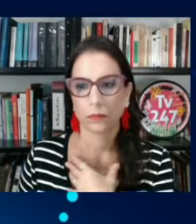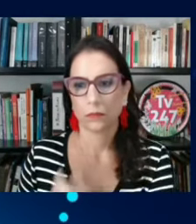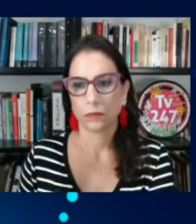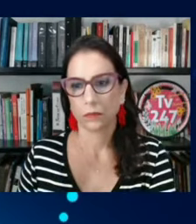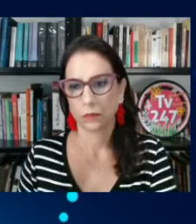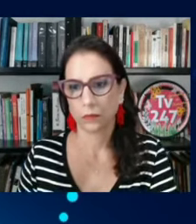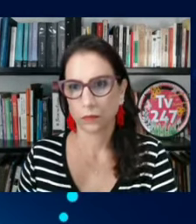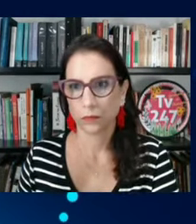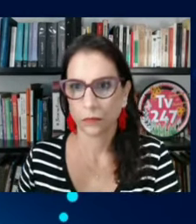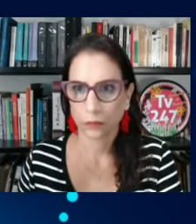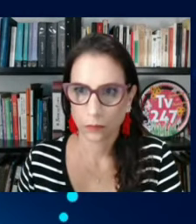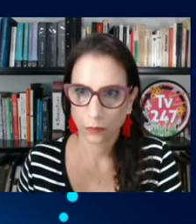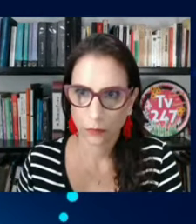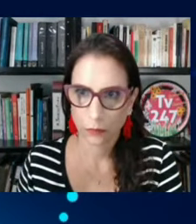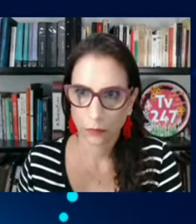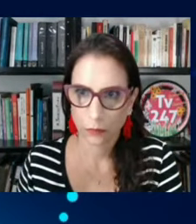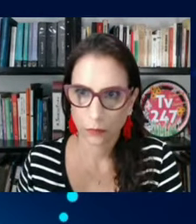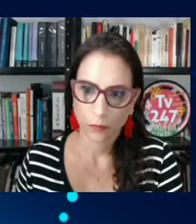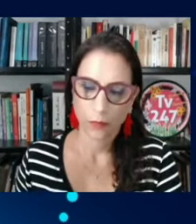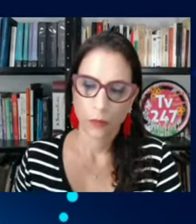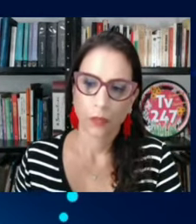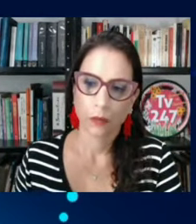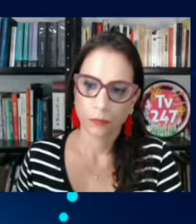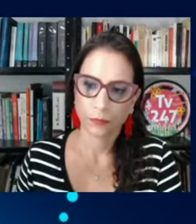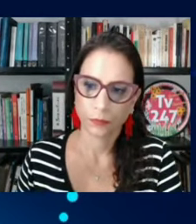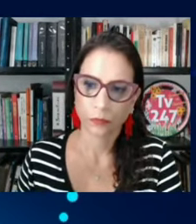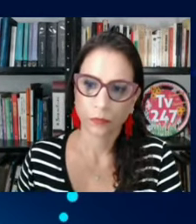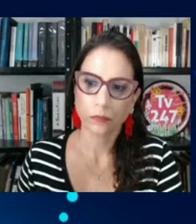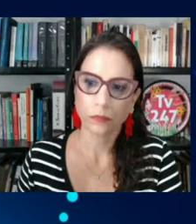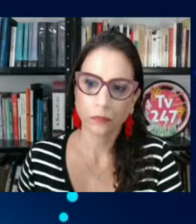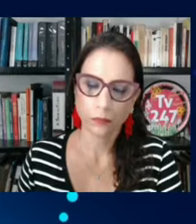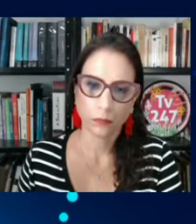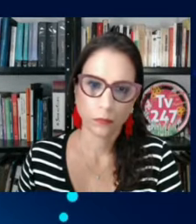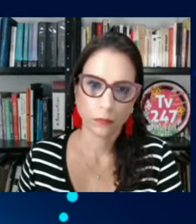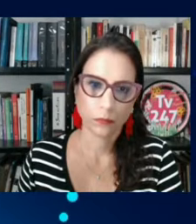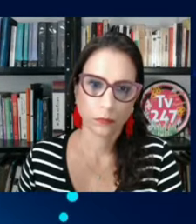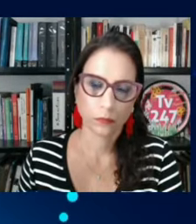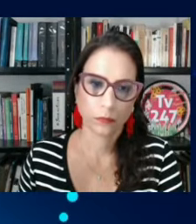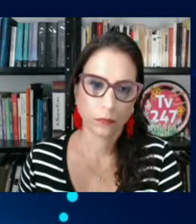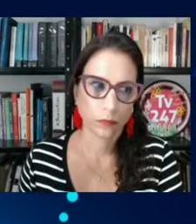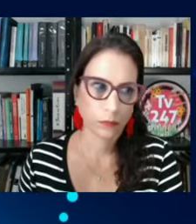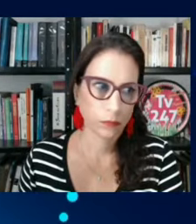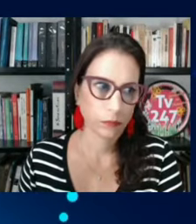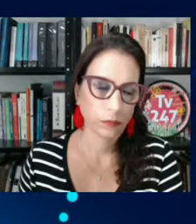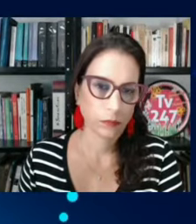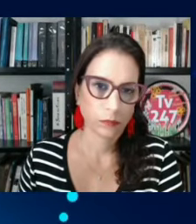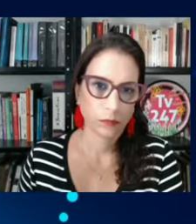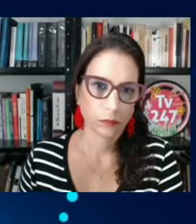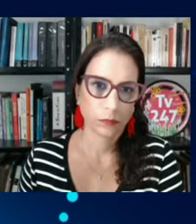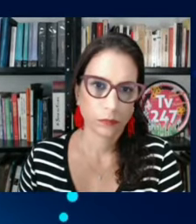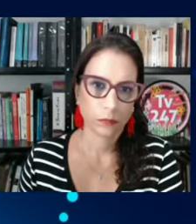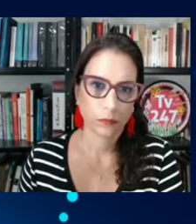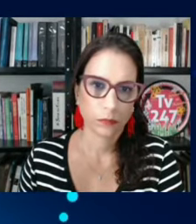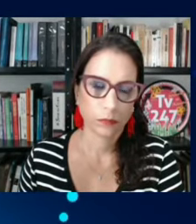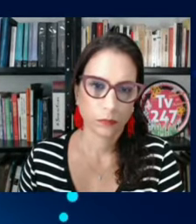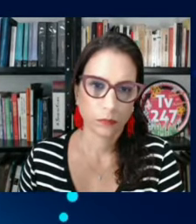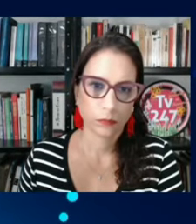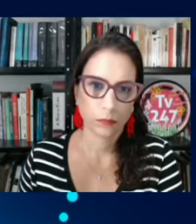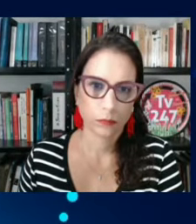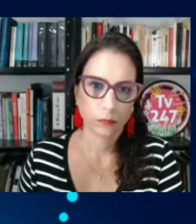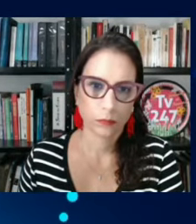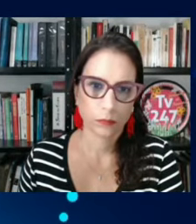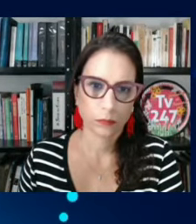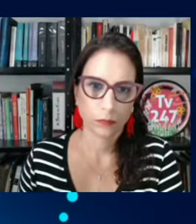mostra que ainda tem muita gente que se identifica com isso. Ontem a gente falava do Zema, o problema